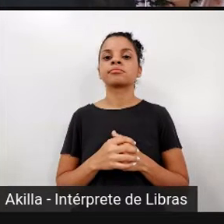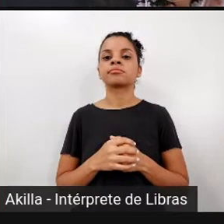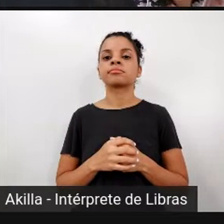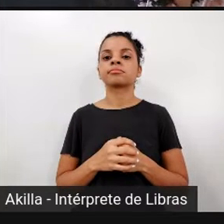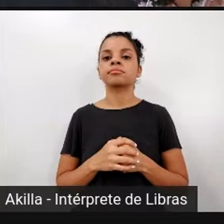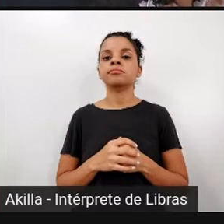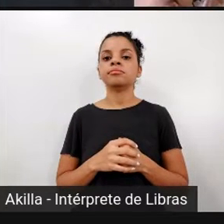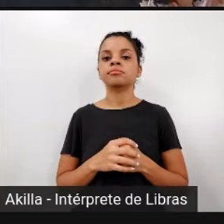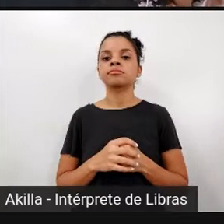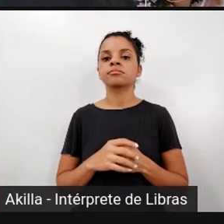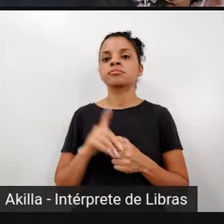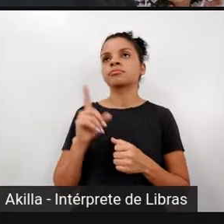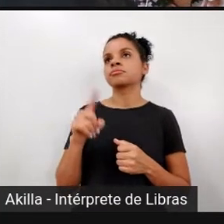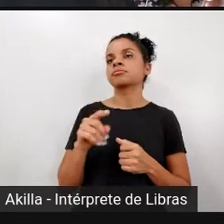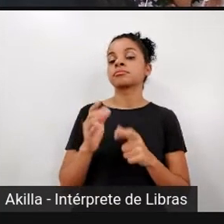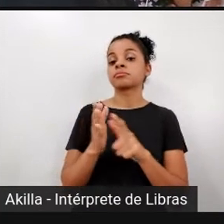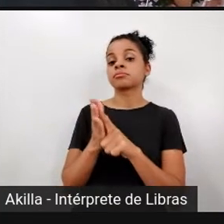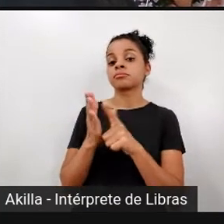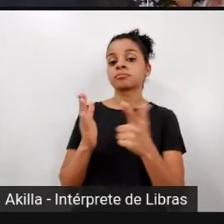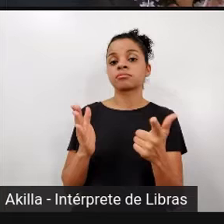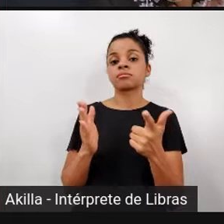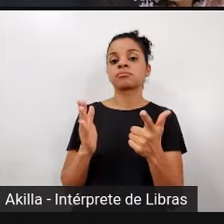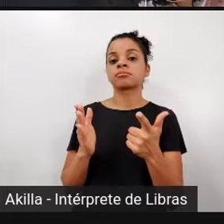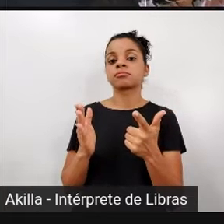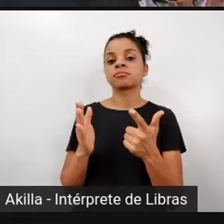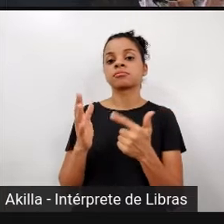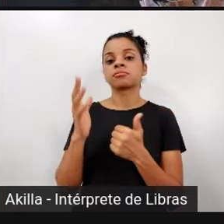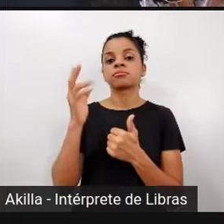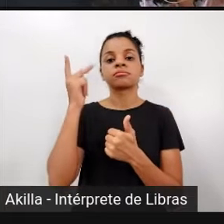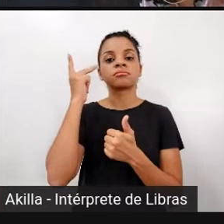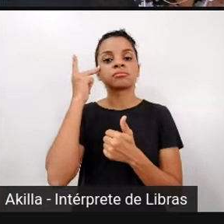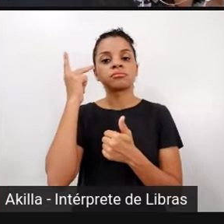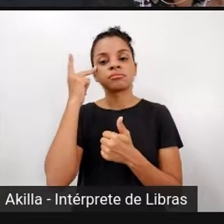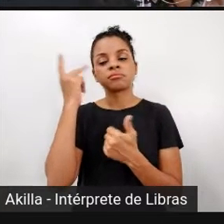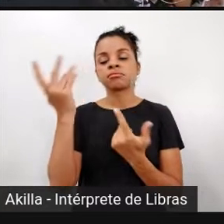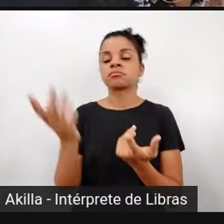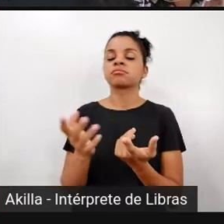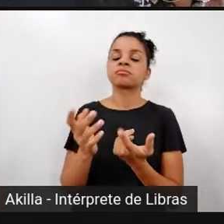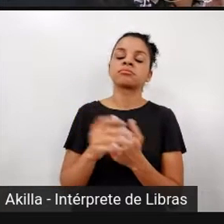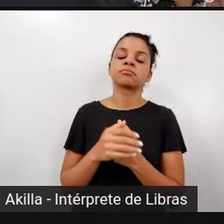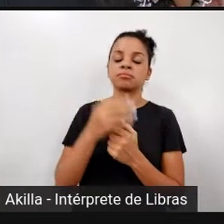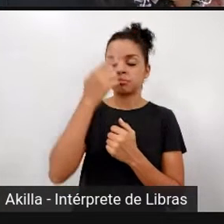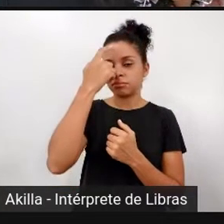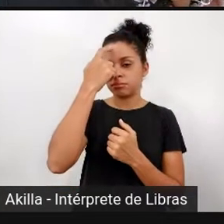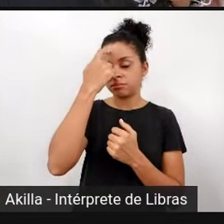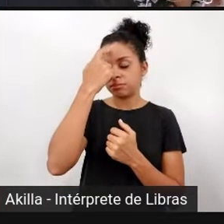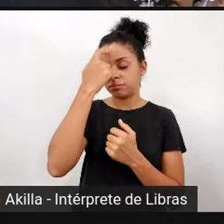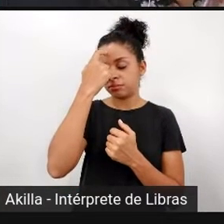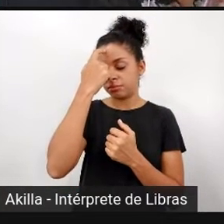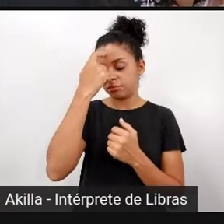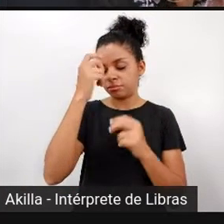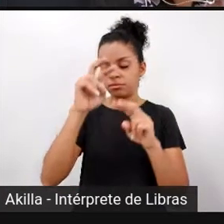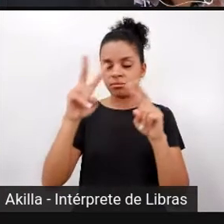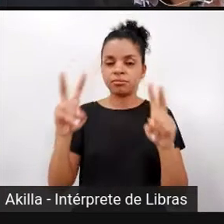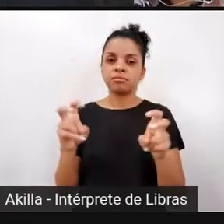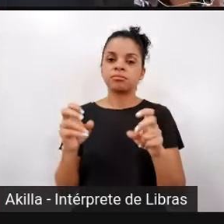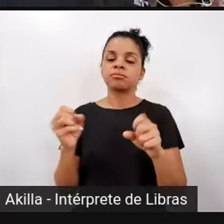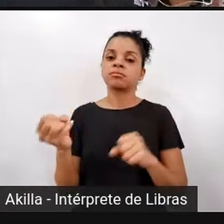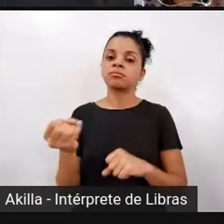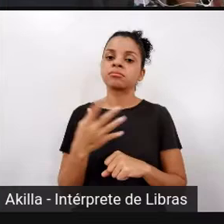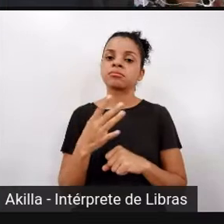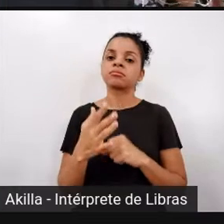Folha de São Paulo, o Globo, enfim. Mas sobre esses novos formatos de jornalismo, a gente carece mesmo,